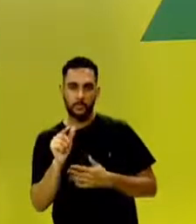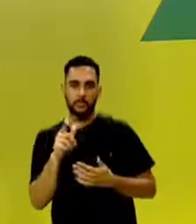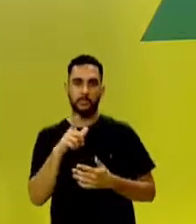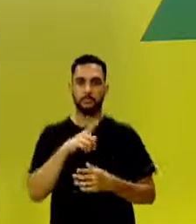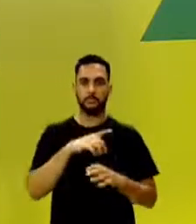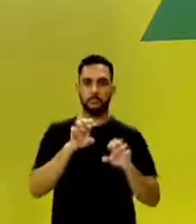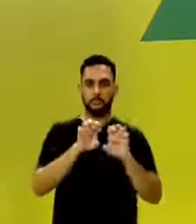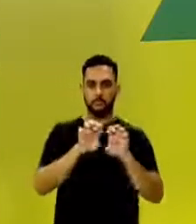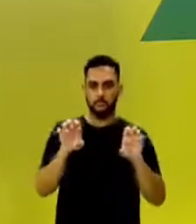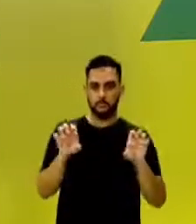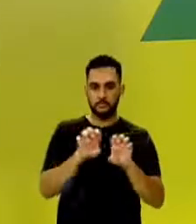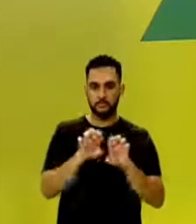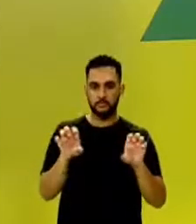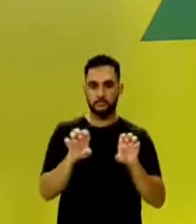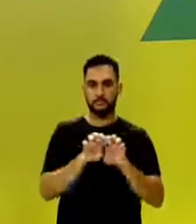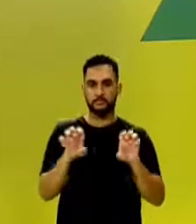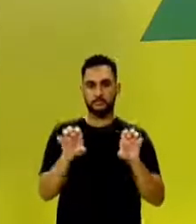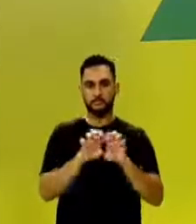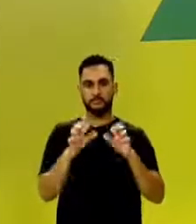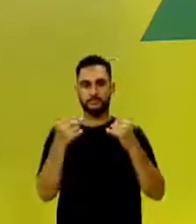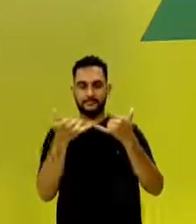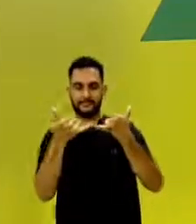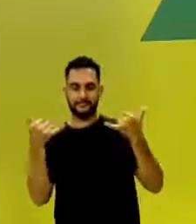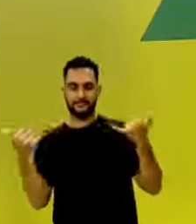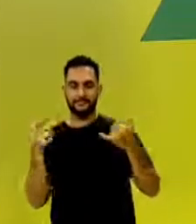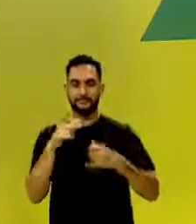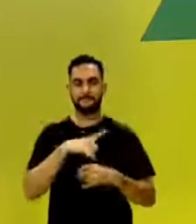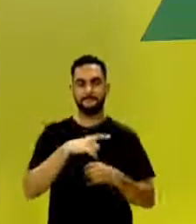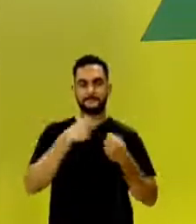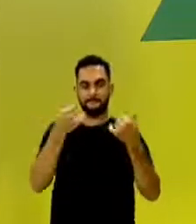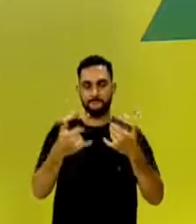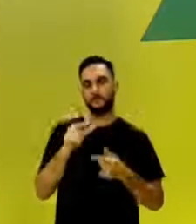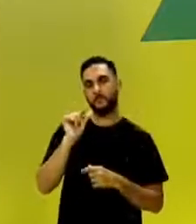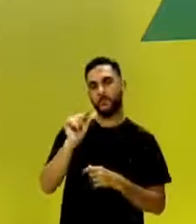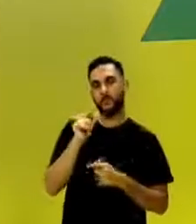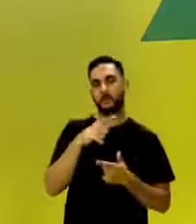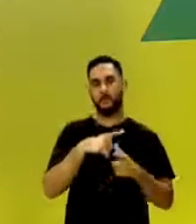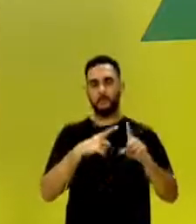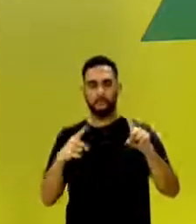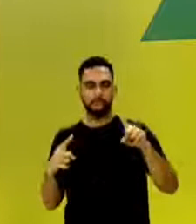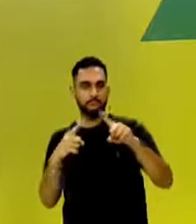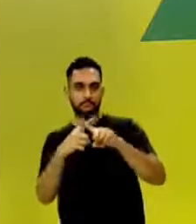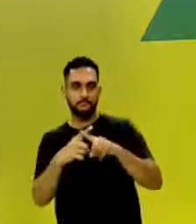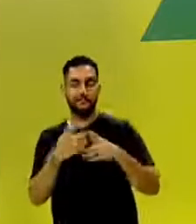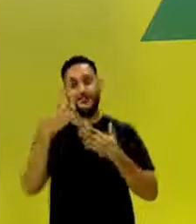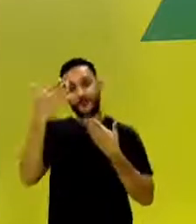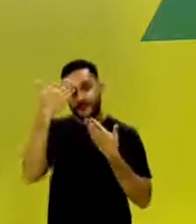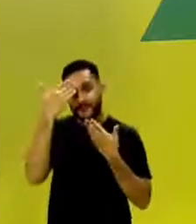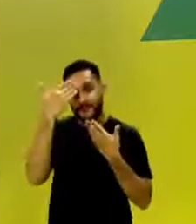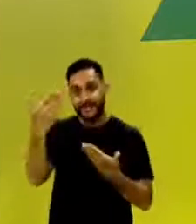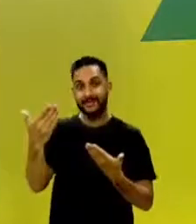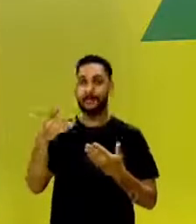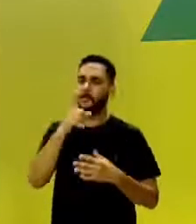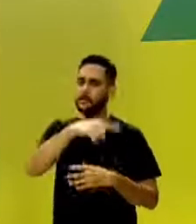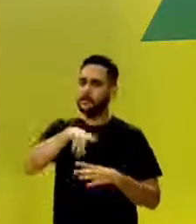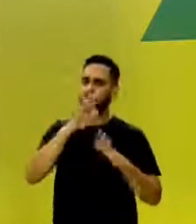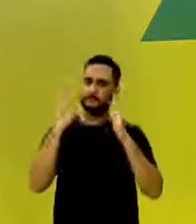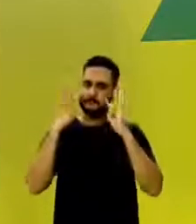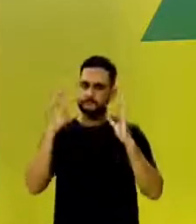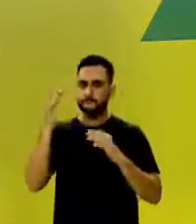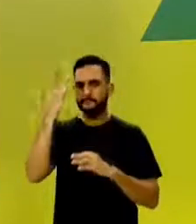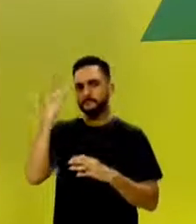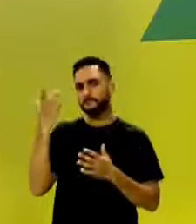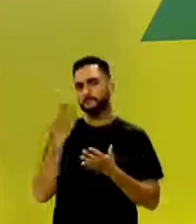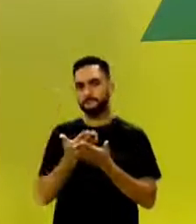de equações da reta falar um pouquinho sobre interseções Muito obrigado galera fiquem ligados